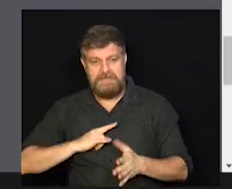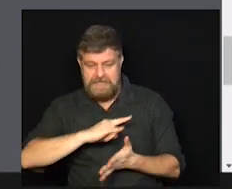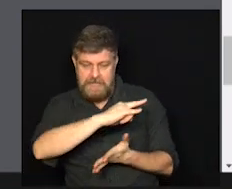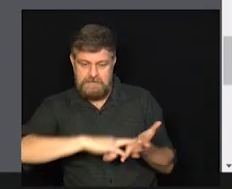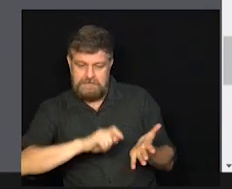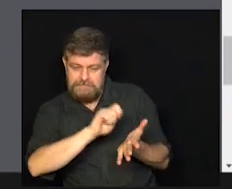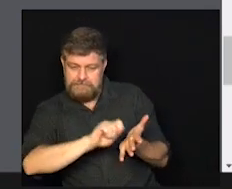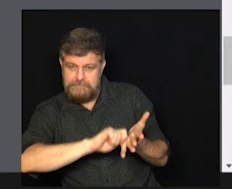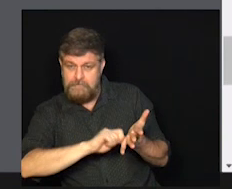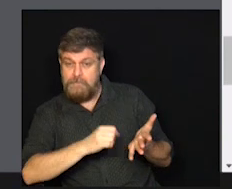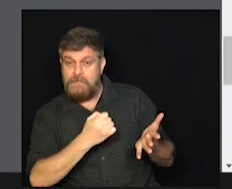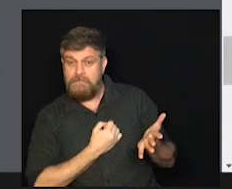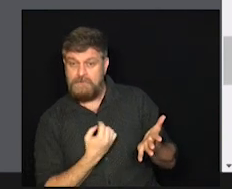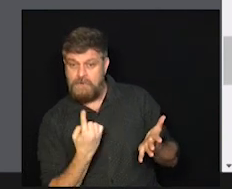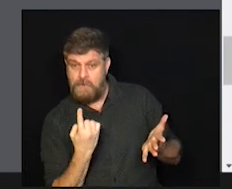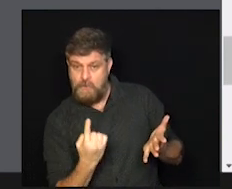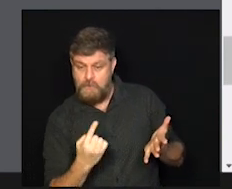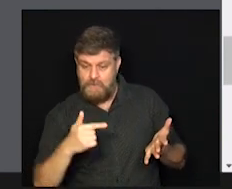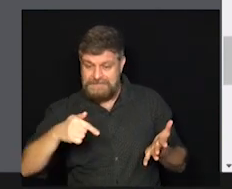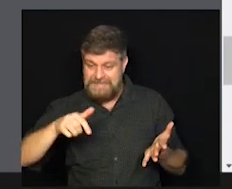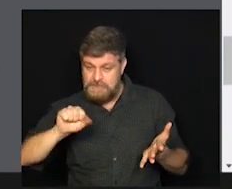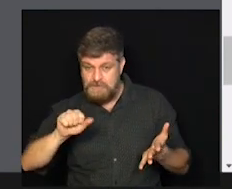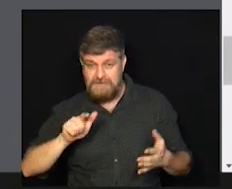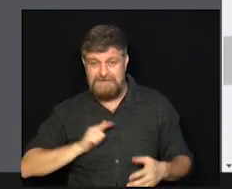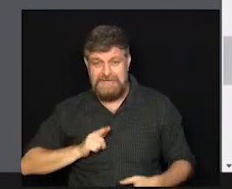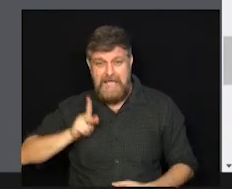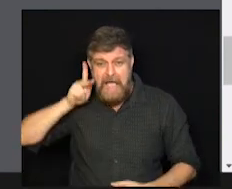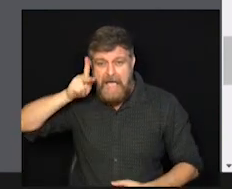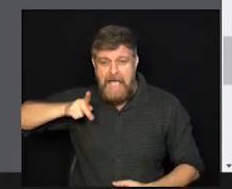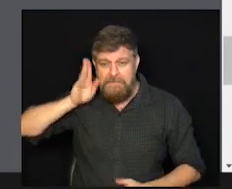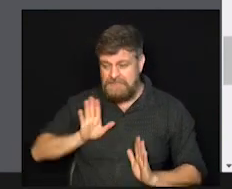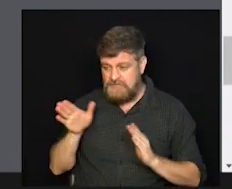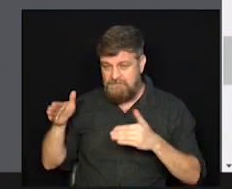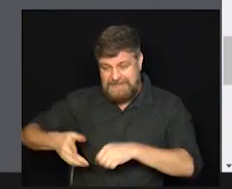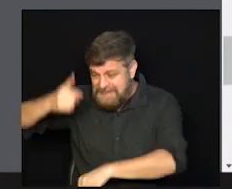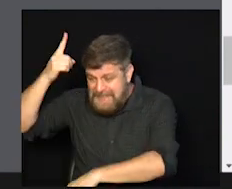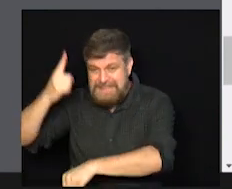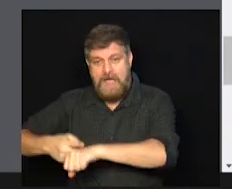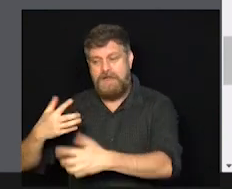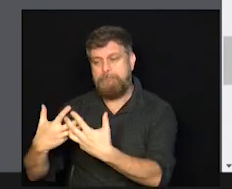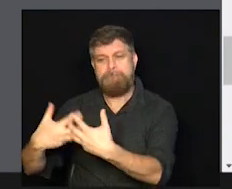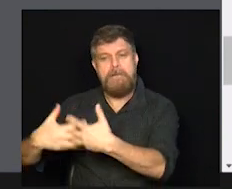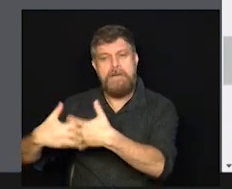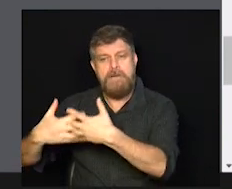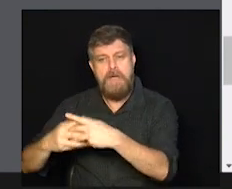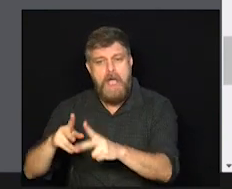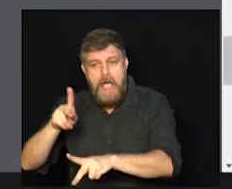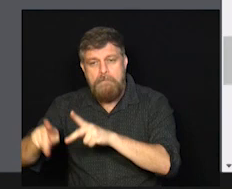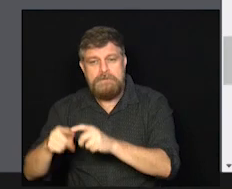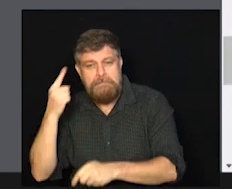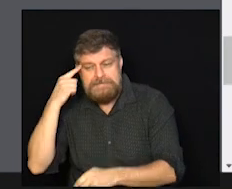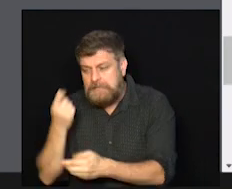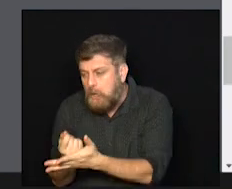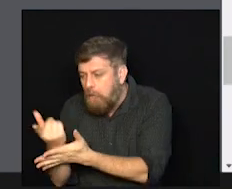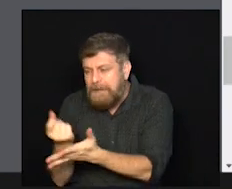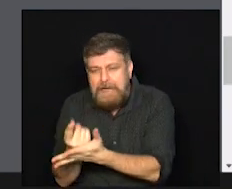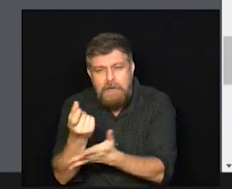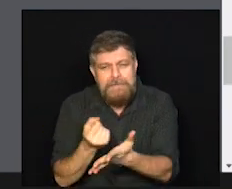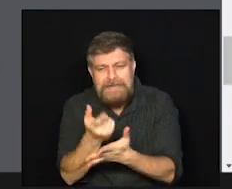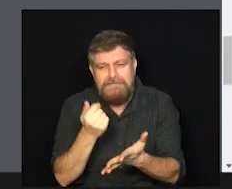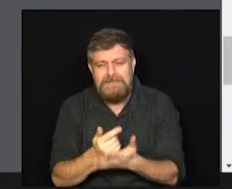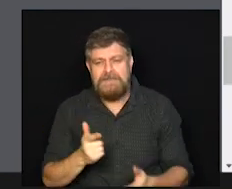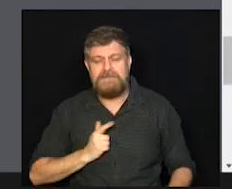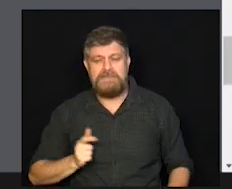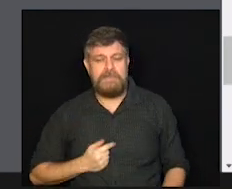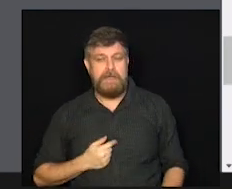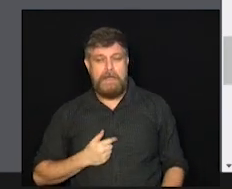número 178. O drama de uma política focalizada em resultado imediato, quando a população é consumista, não responde ao interesse